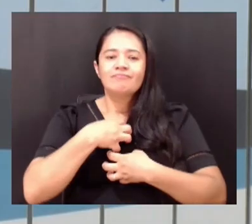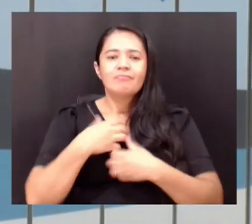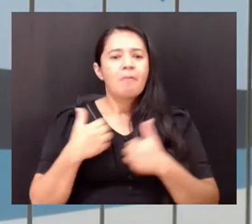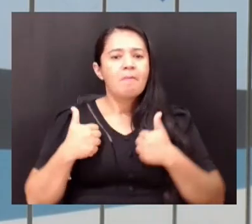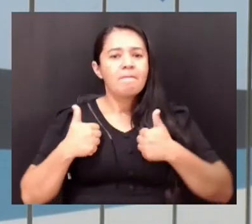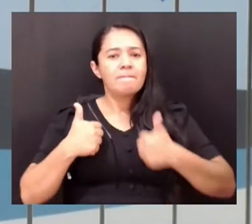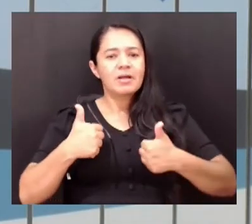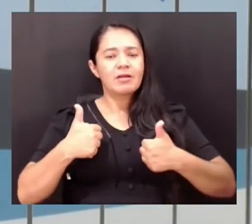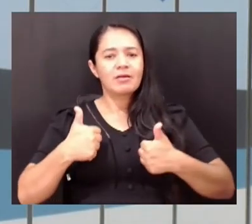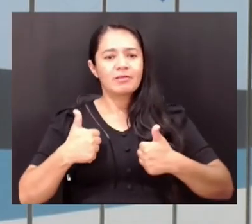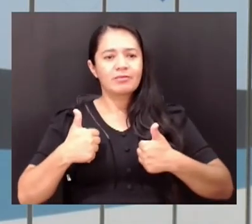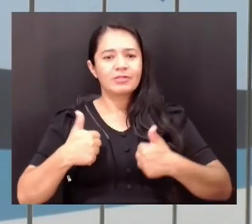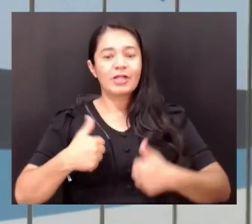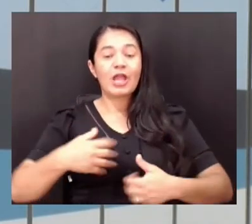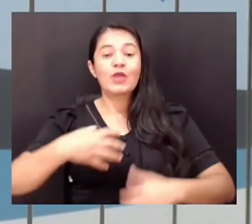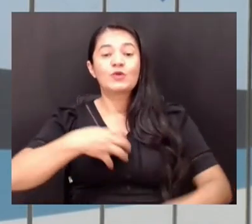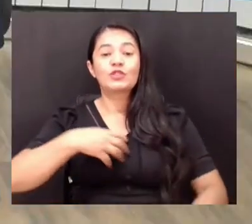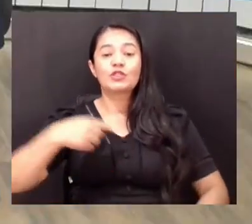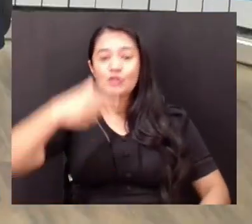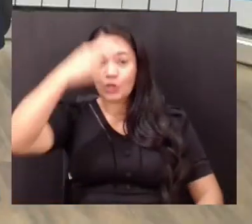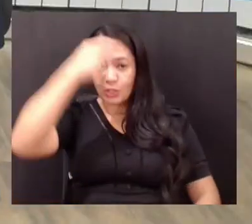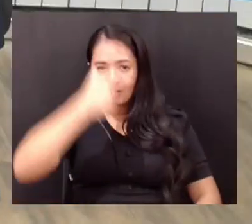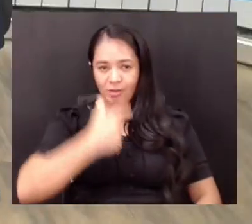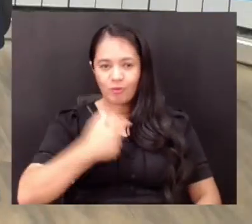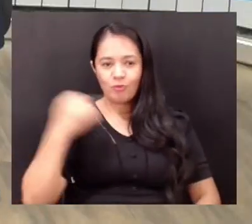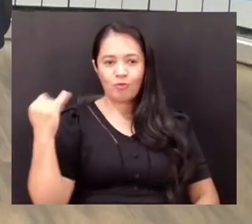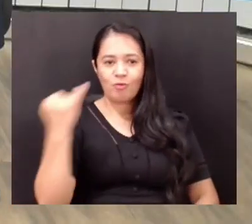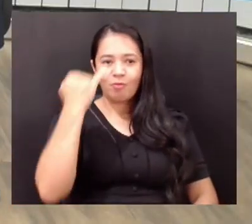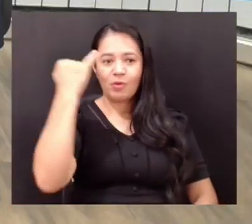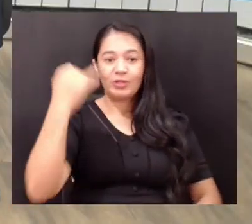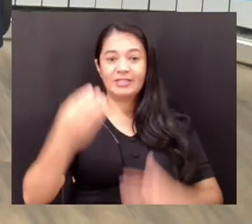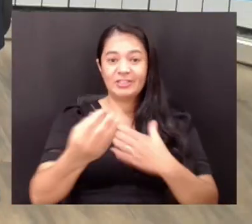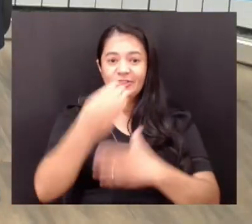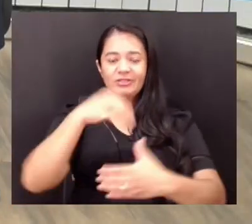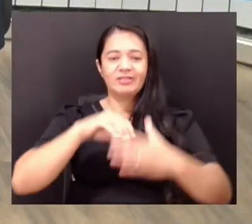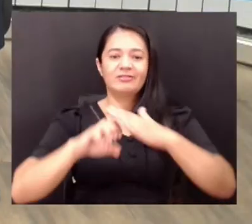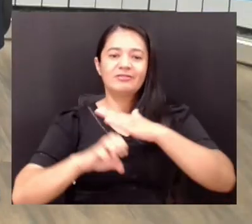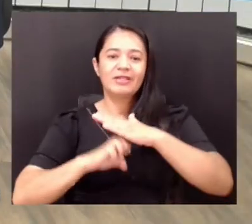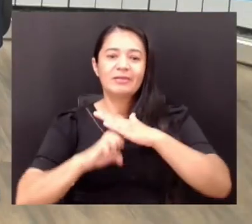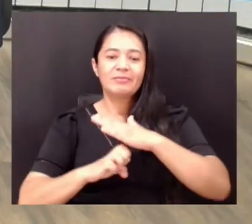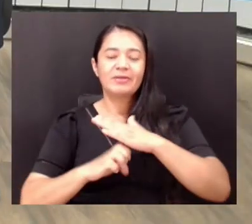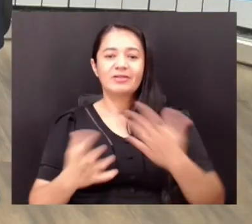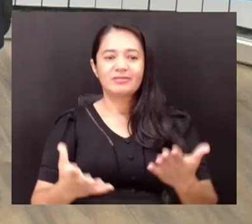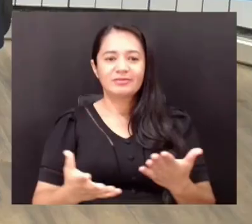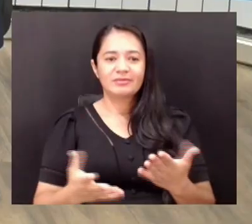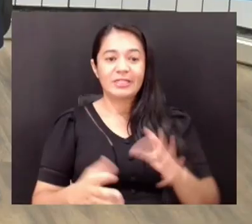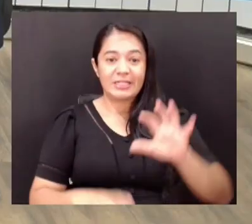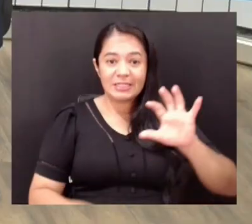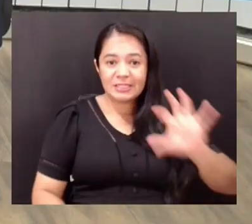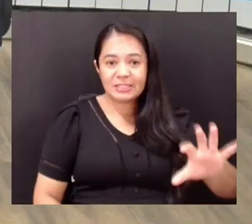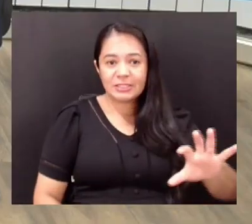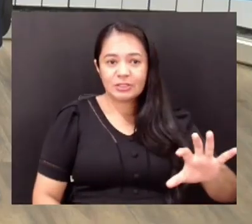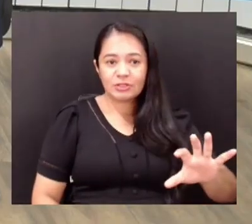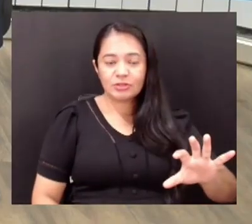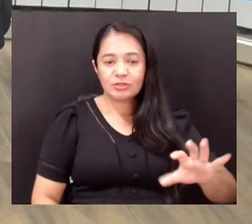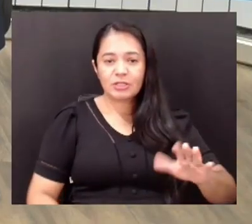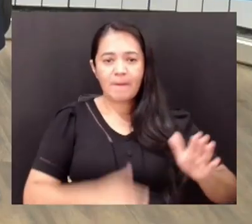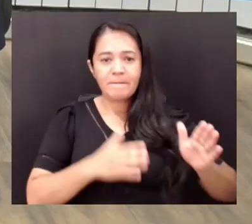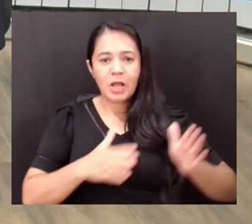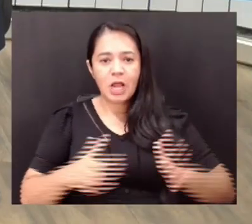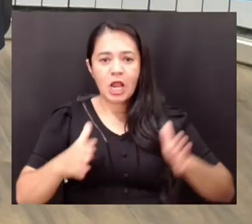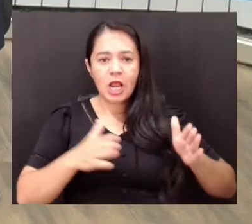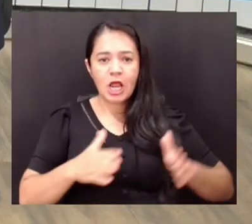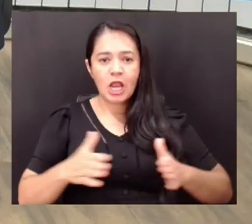sou importante para aquela empresa. Isso, na verdade, não só traz a produtividade, como